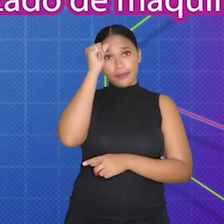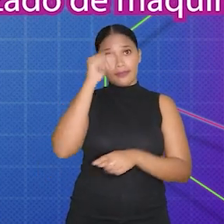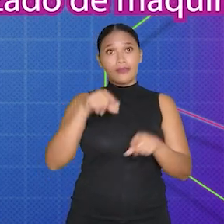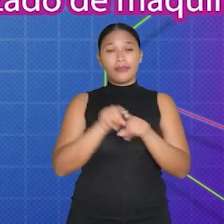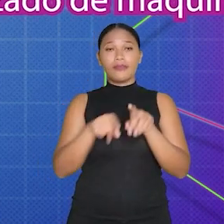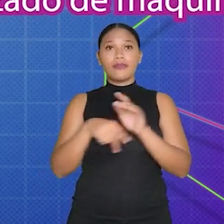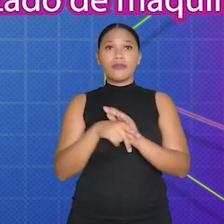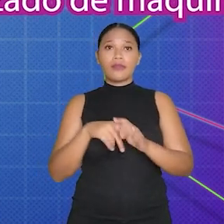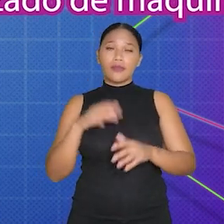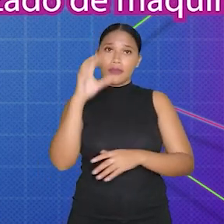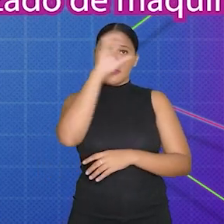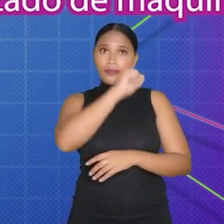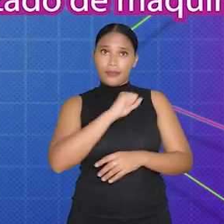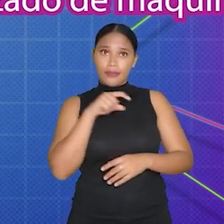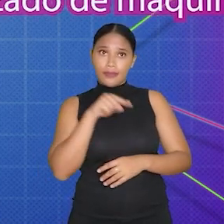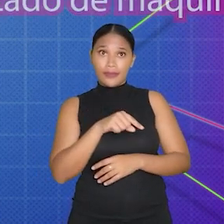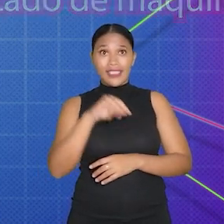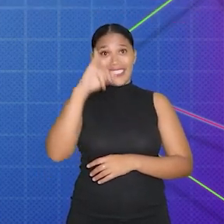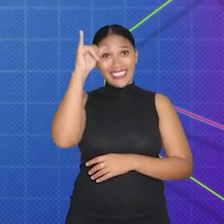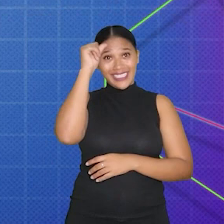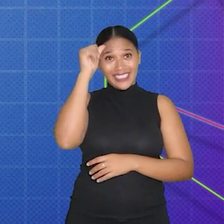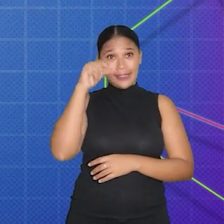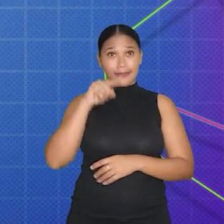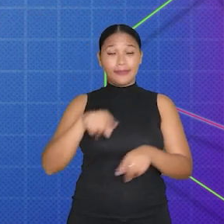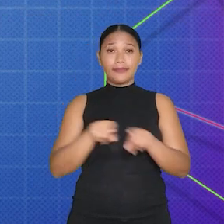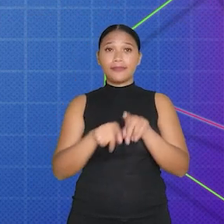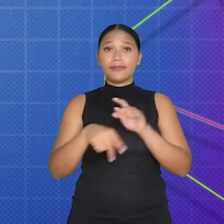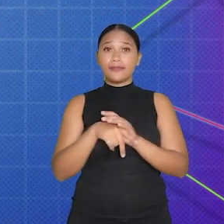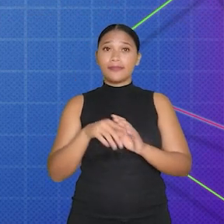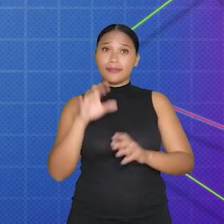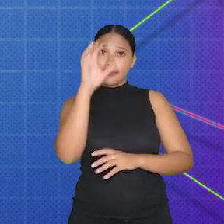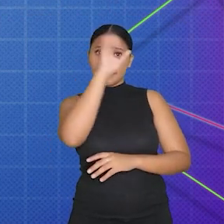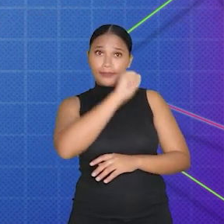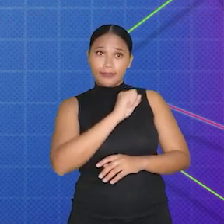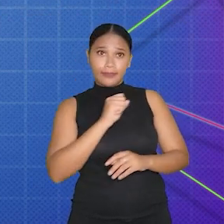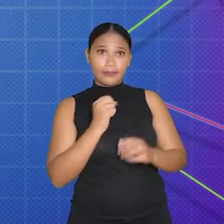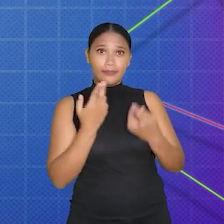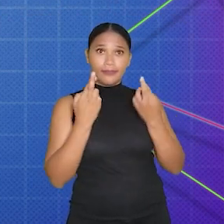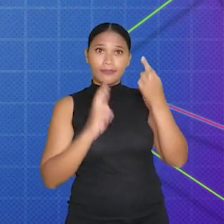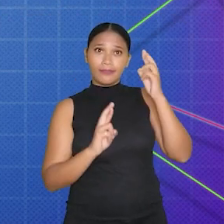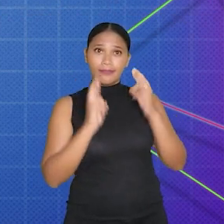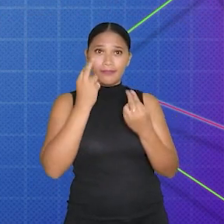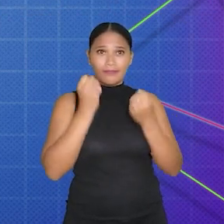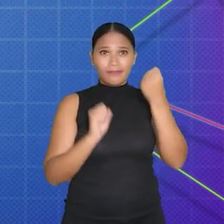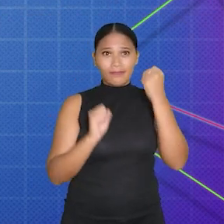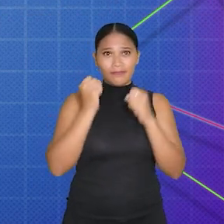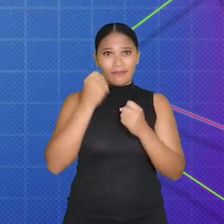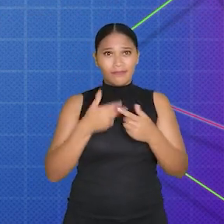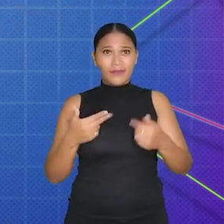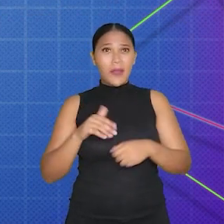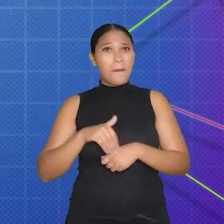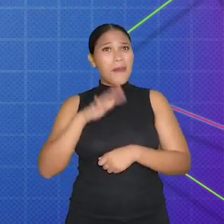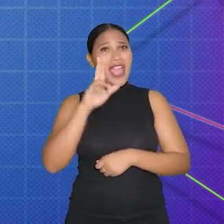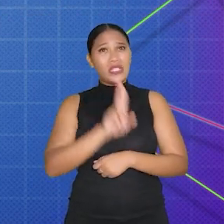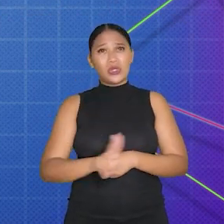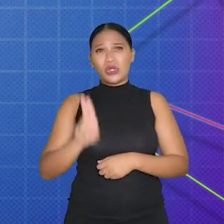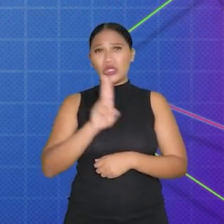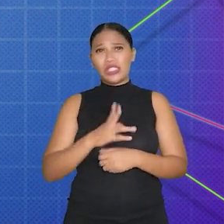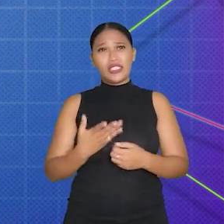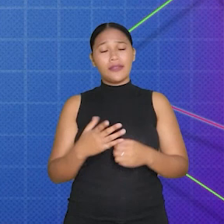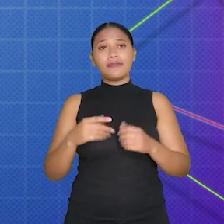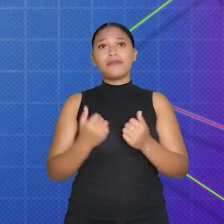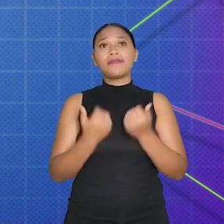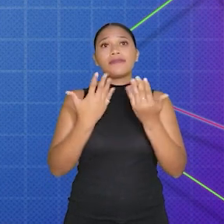da inteligência artificial e aprendizado de máquina. A inteligência artificial e o aprendizado de máquina estão sendo cada vez